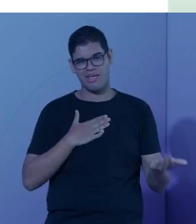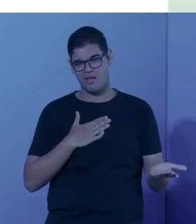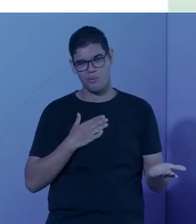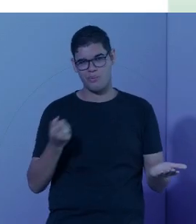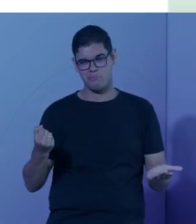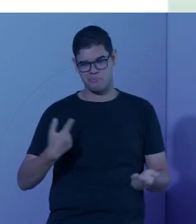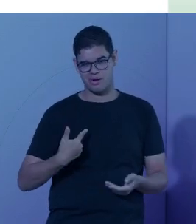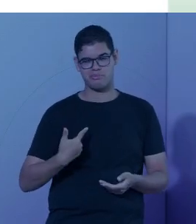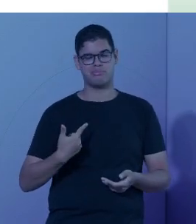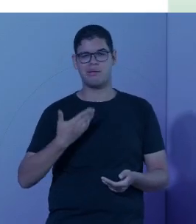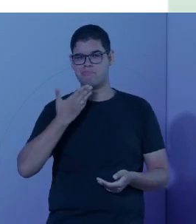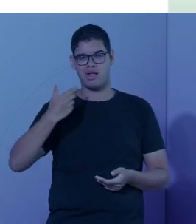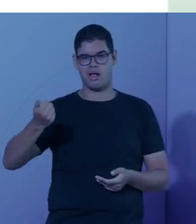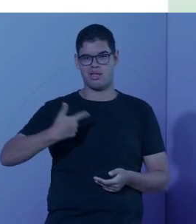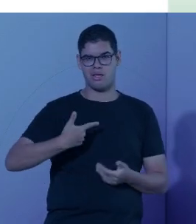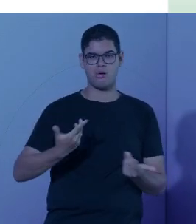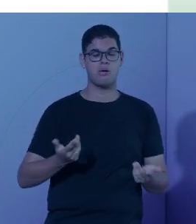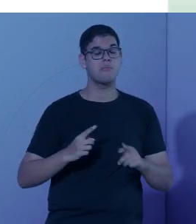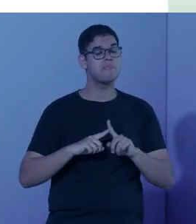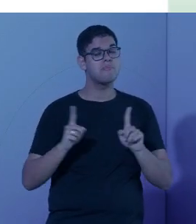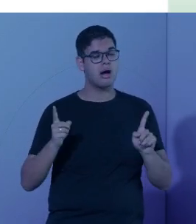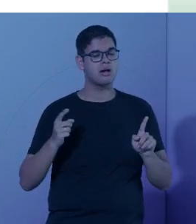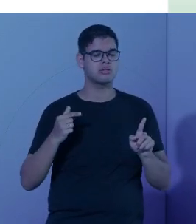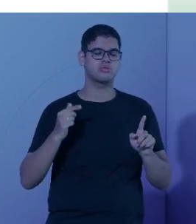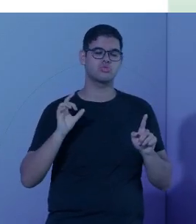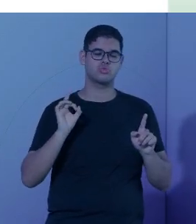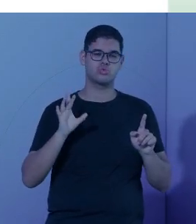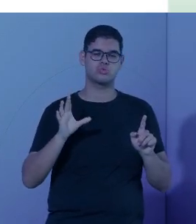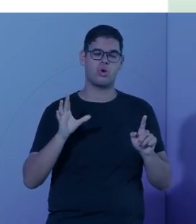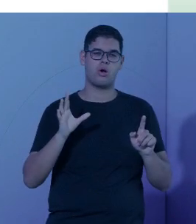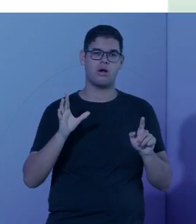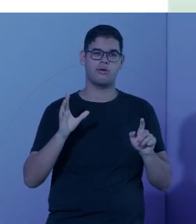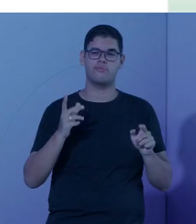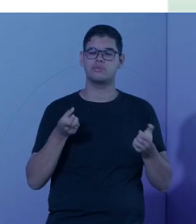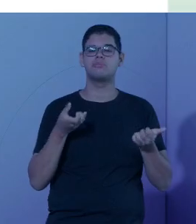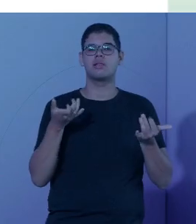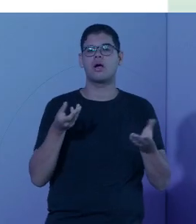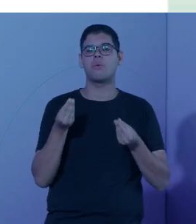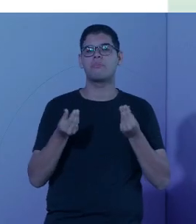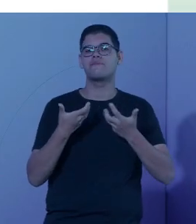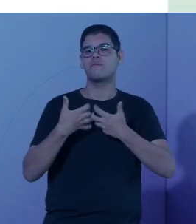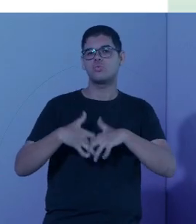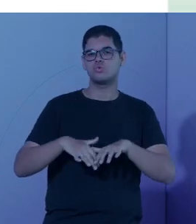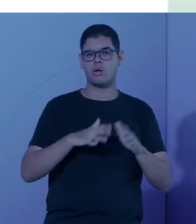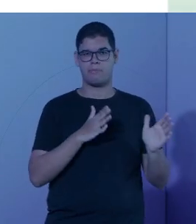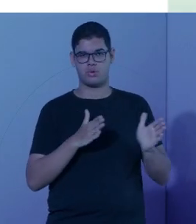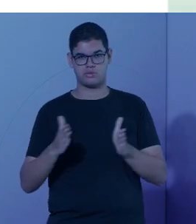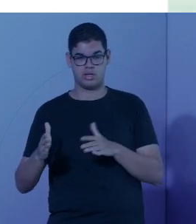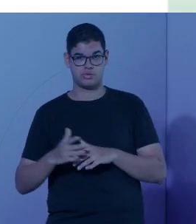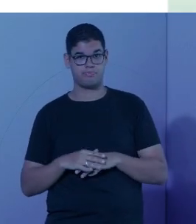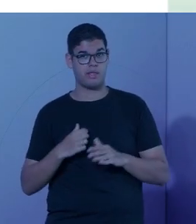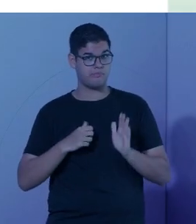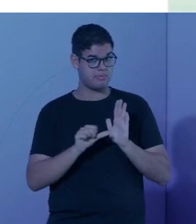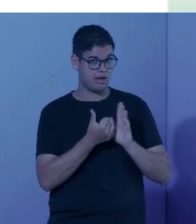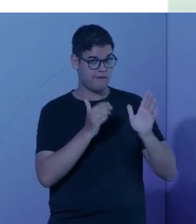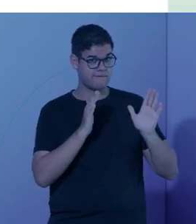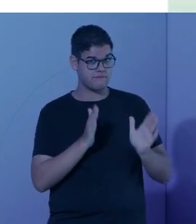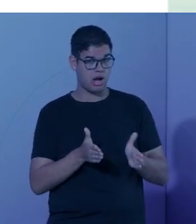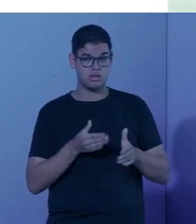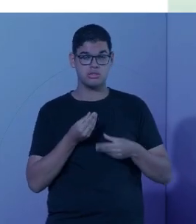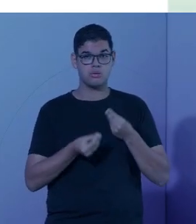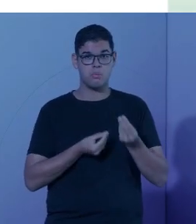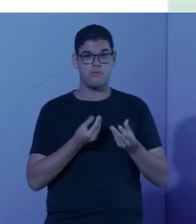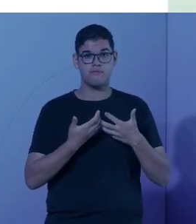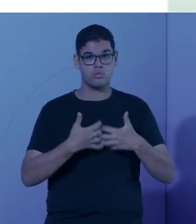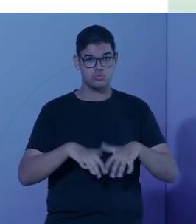dá para vocês entenderem mais ou menos como funciona esse processo. Então, a primeira fase começa com, de fato, a